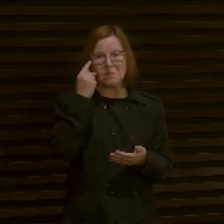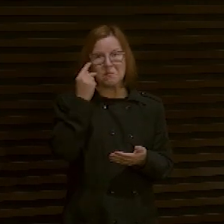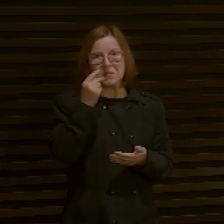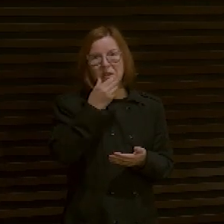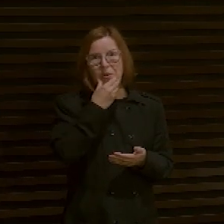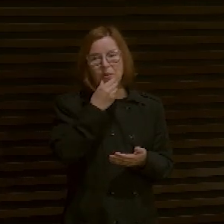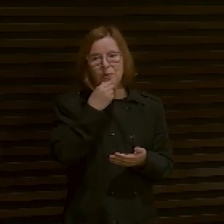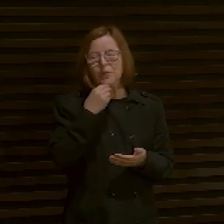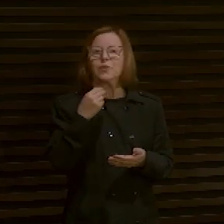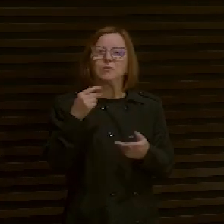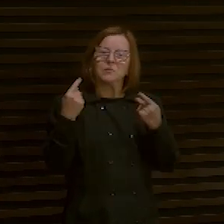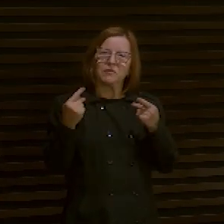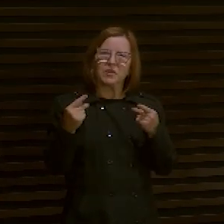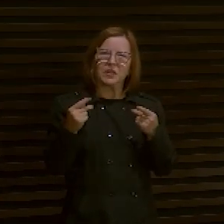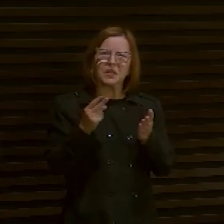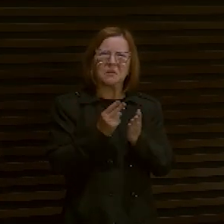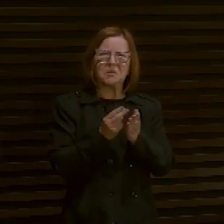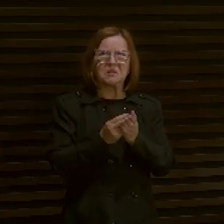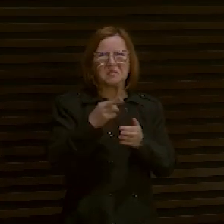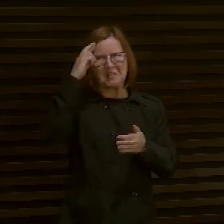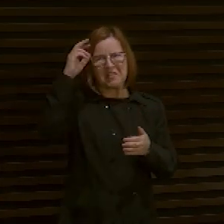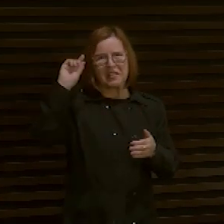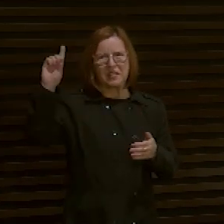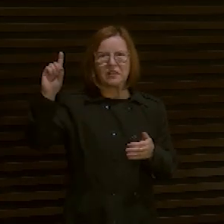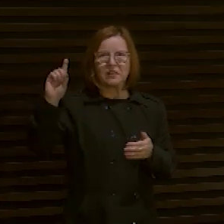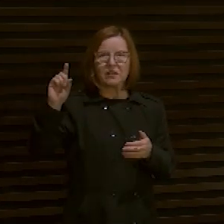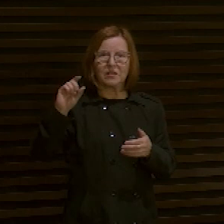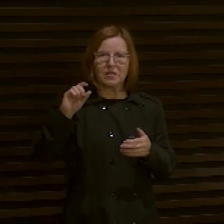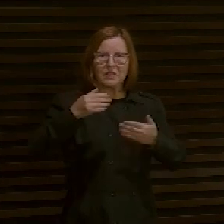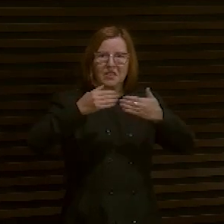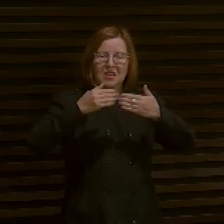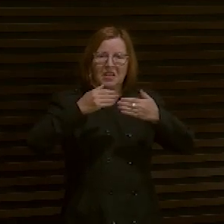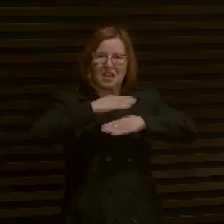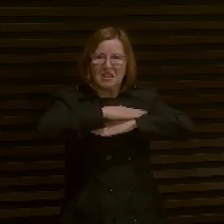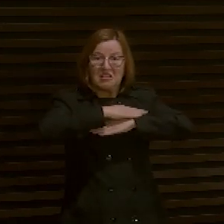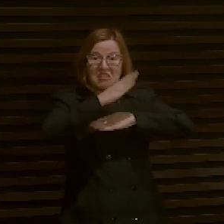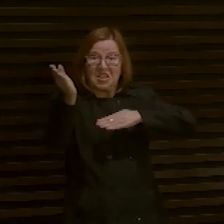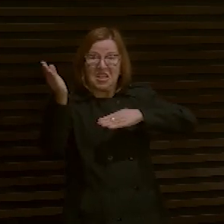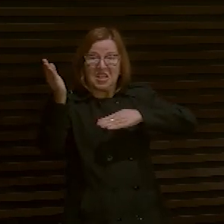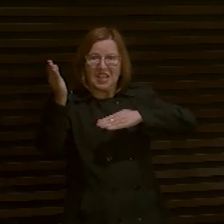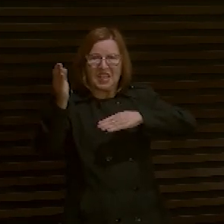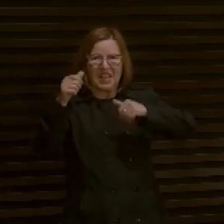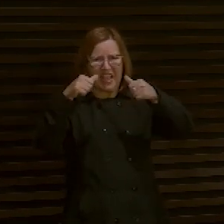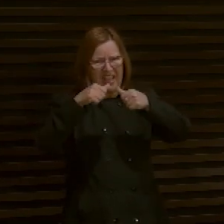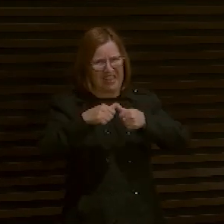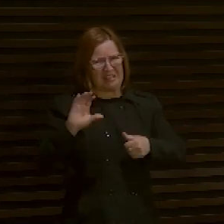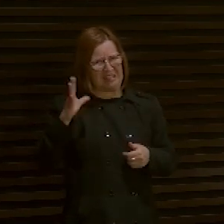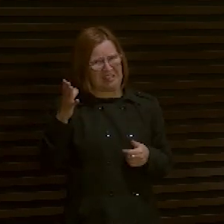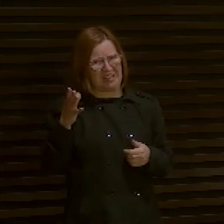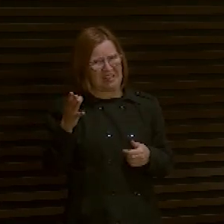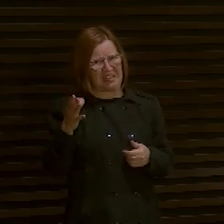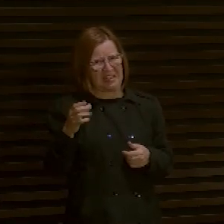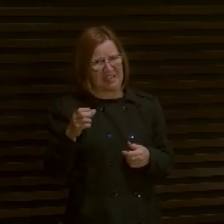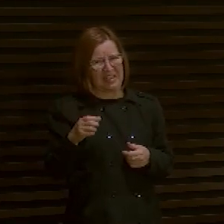profeta de Deus, Eliseu, mesmo que o Senhor Deus fizesse janelas no céu, será que isso poderia acontecer segundo essa palavra?